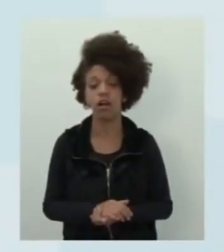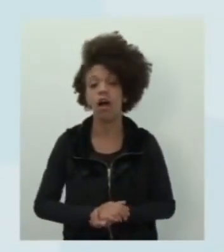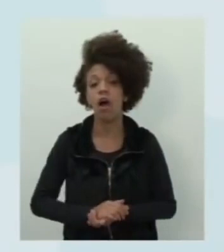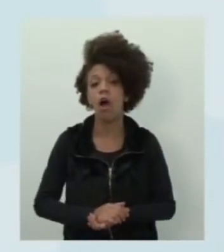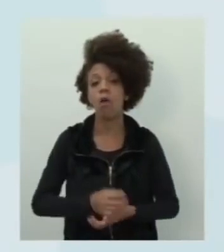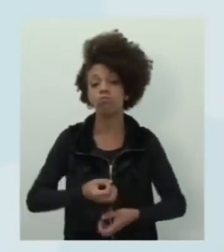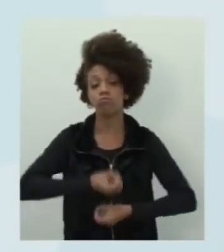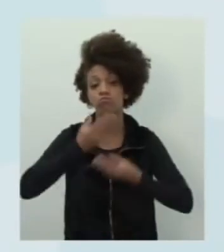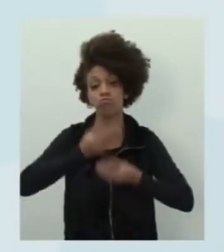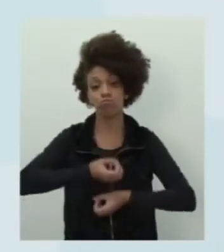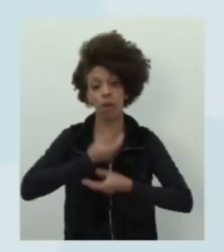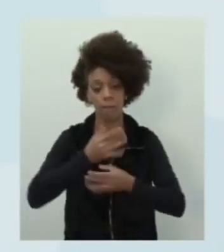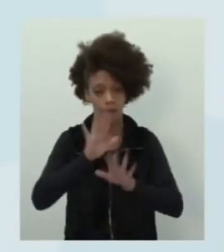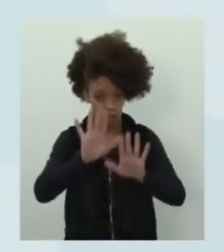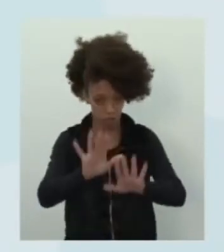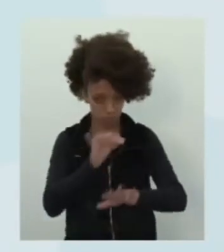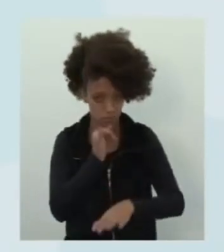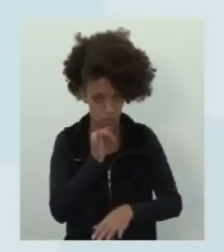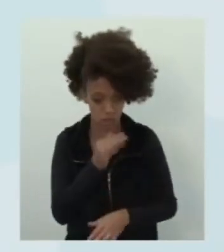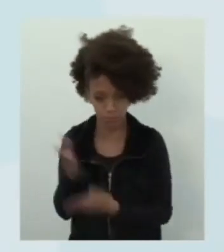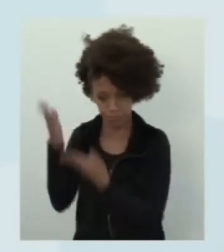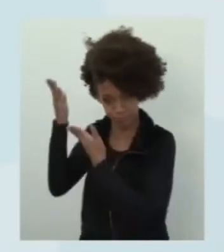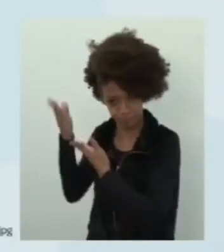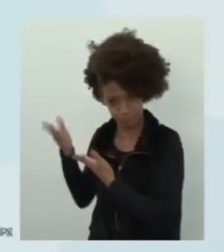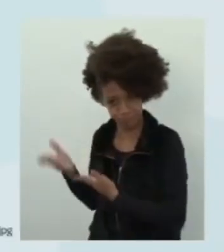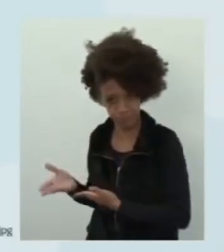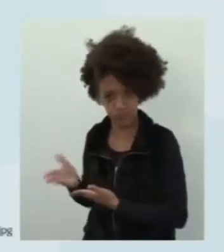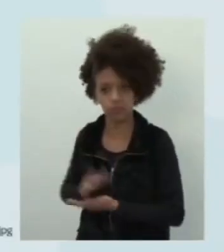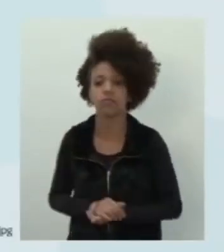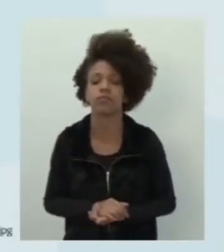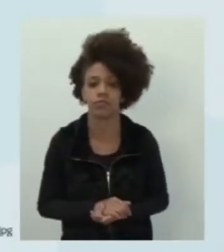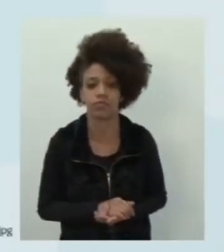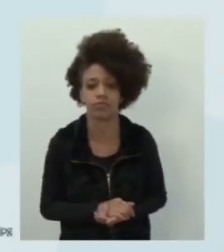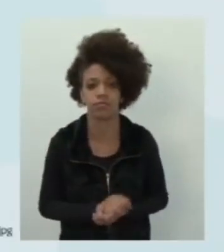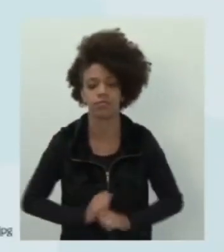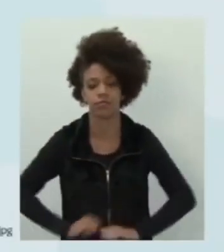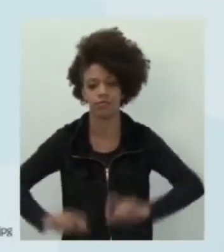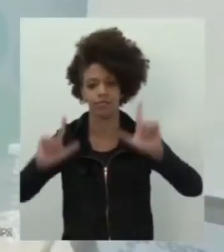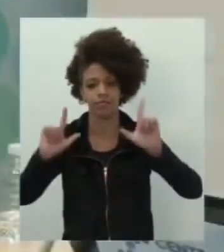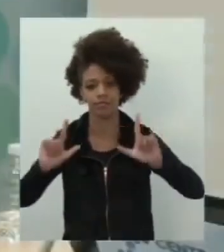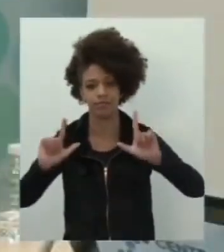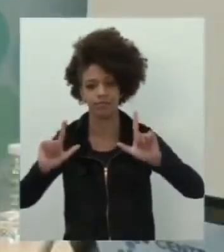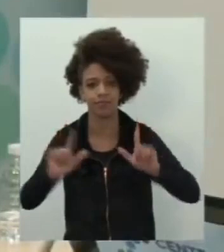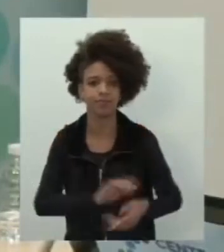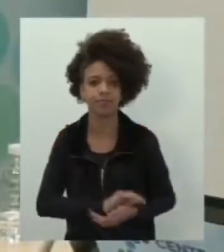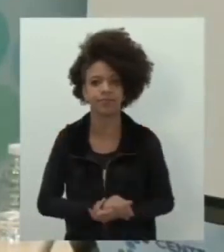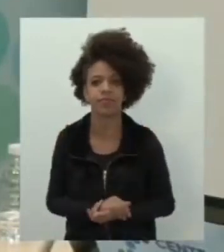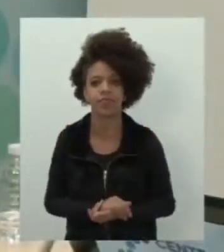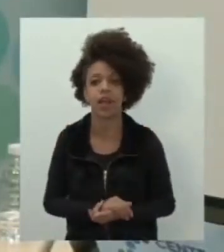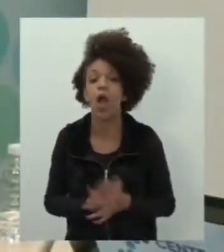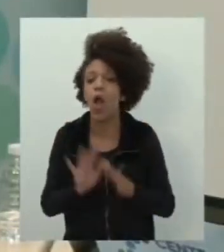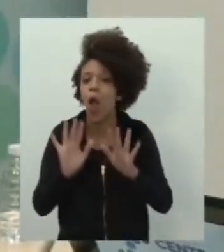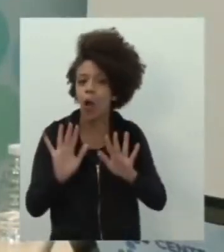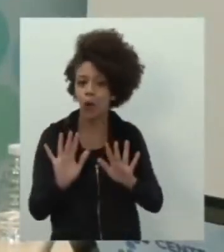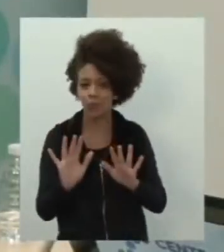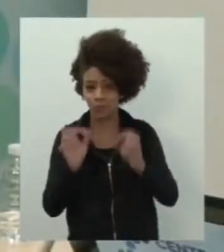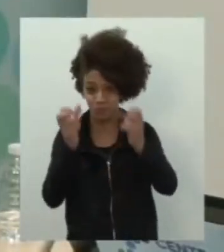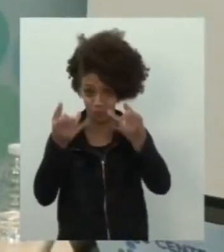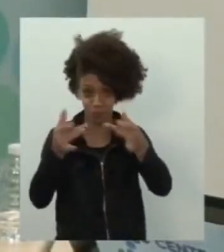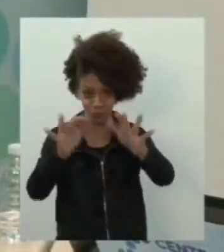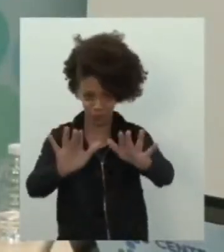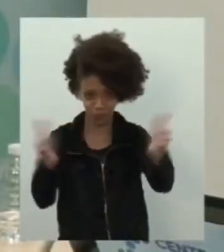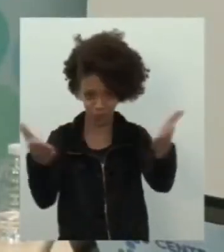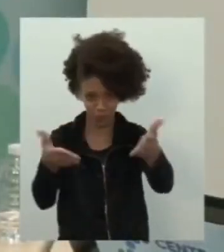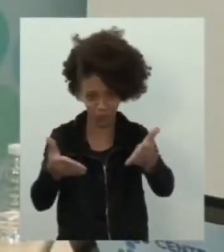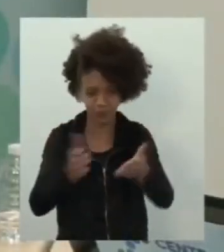ela é assim, um exemplo, mas eu tenho que falar, peraí, tela para mim, por favor, tem a tela para mim, porque eu tenho que falar para vocês. Neste